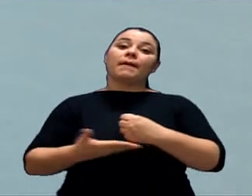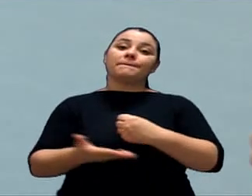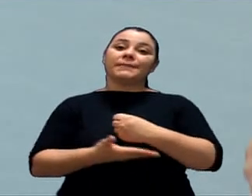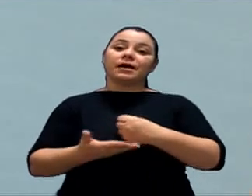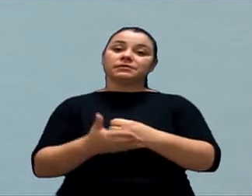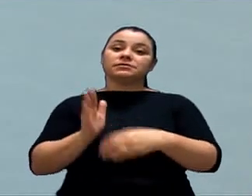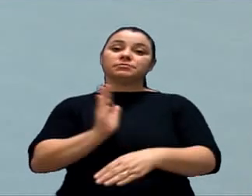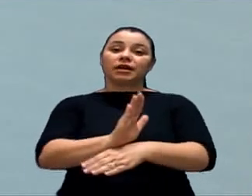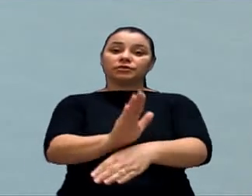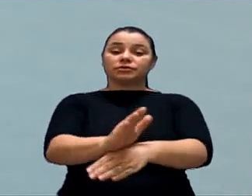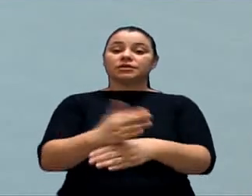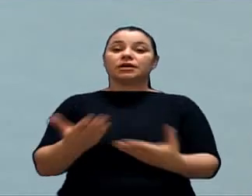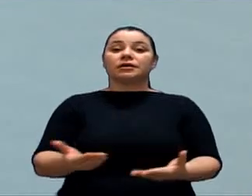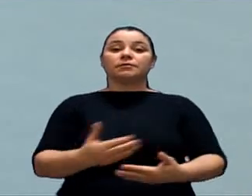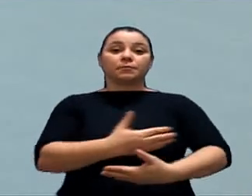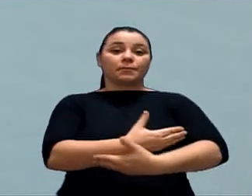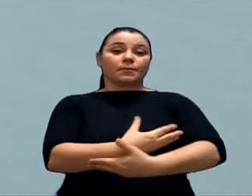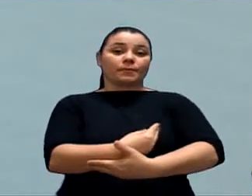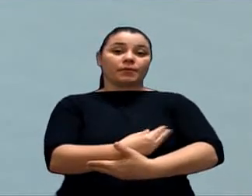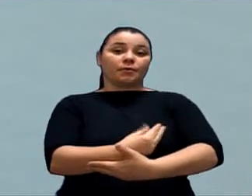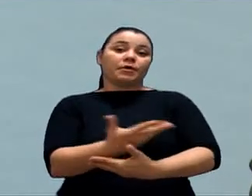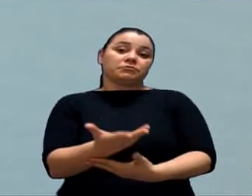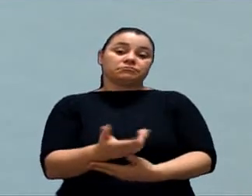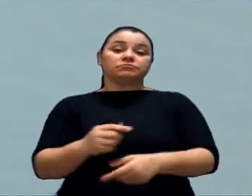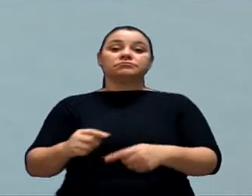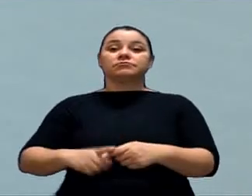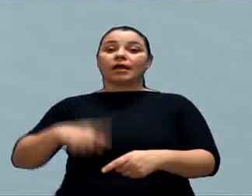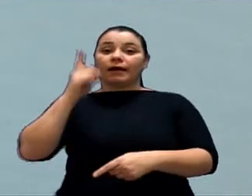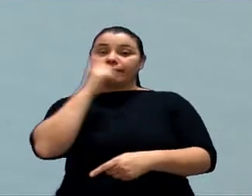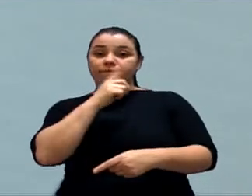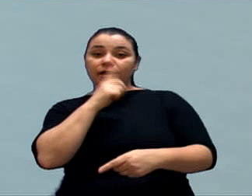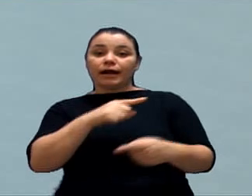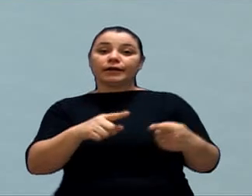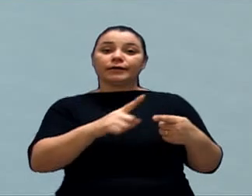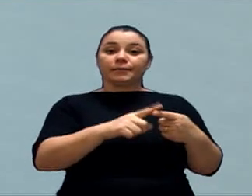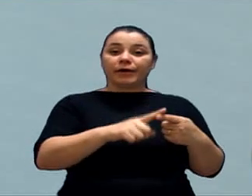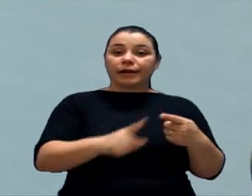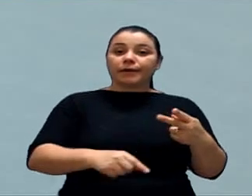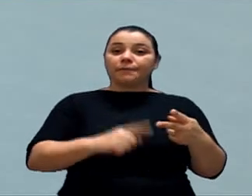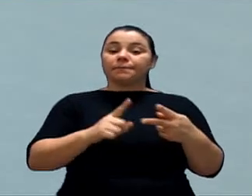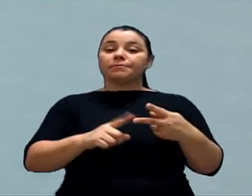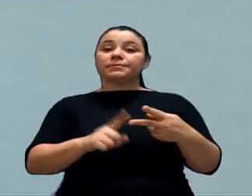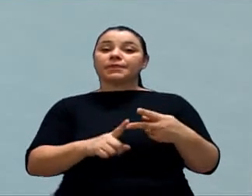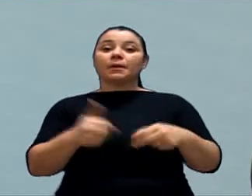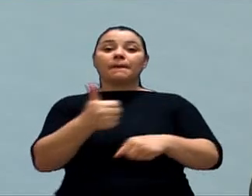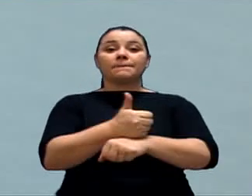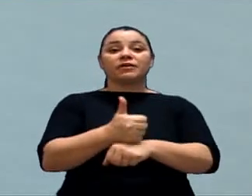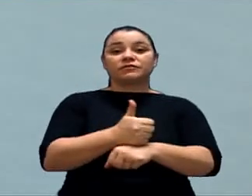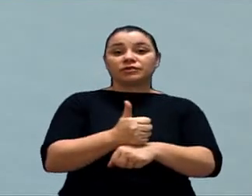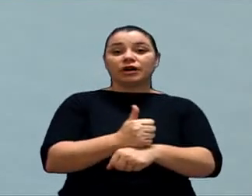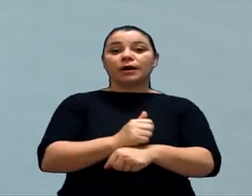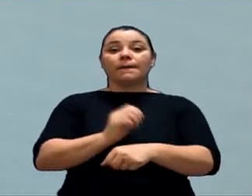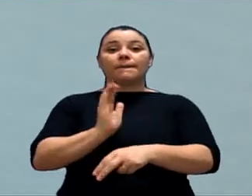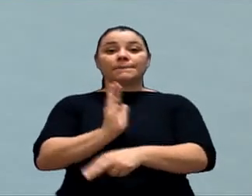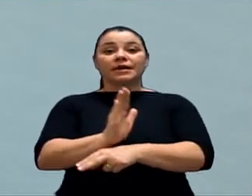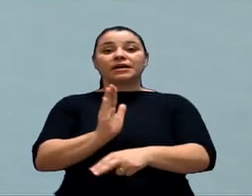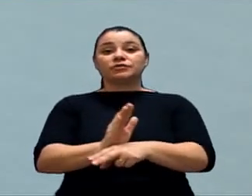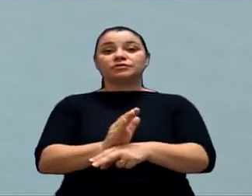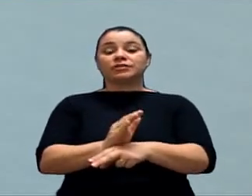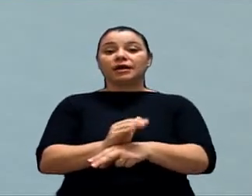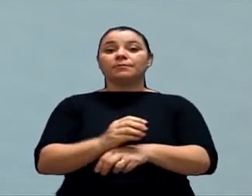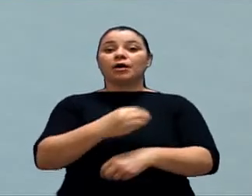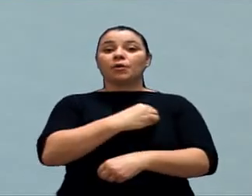em relação ao aleitamento materno, falhas em relação a não ter um profissional para fazer o Papa Nicolau, o